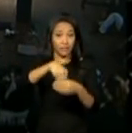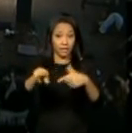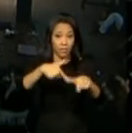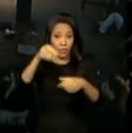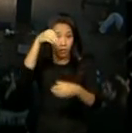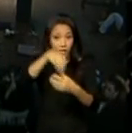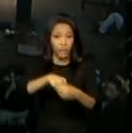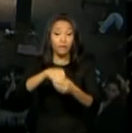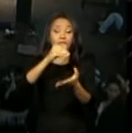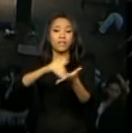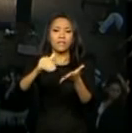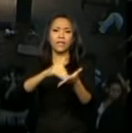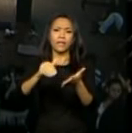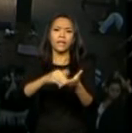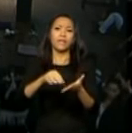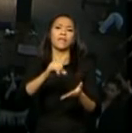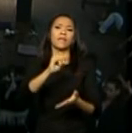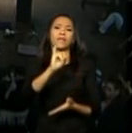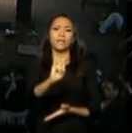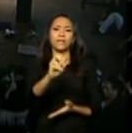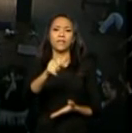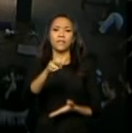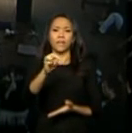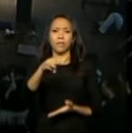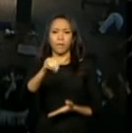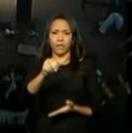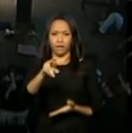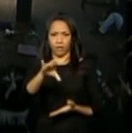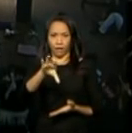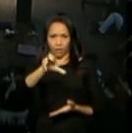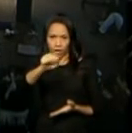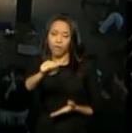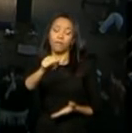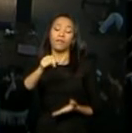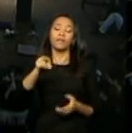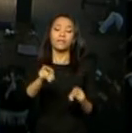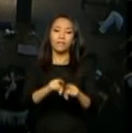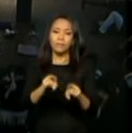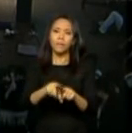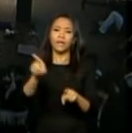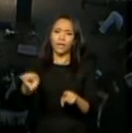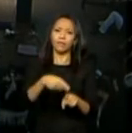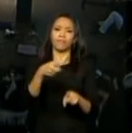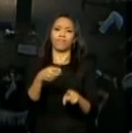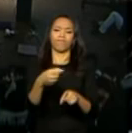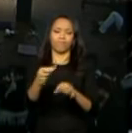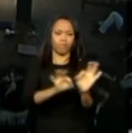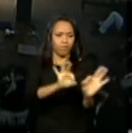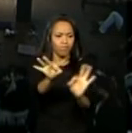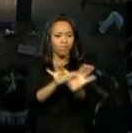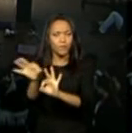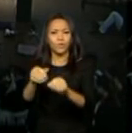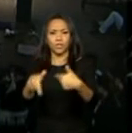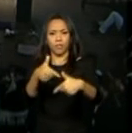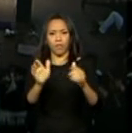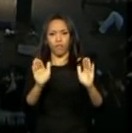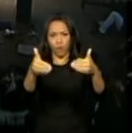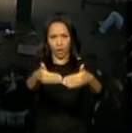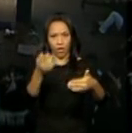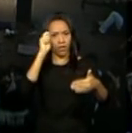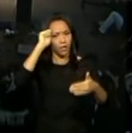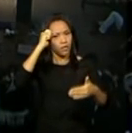Ibero-Americana, em nome de quem coordenou a realização do Ano Internacional dos Afrodescendentes. Entre 2013